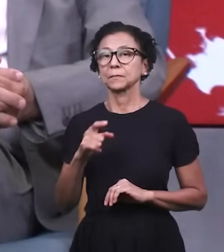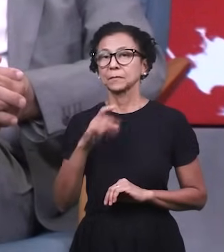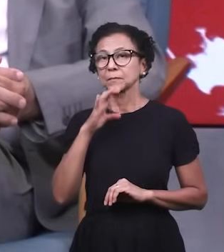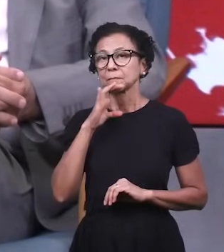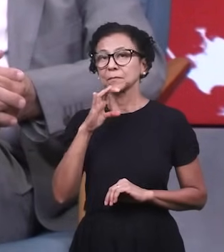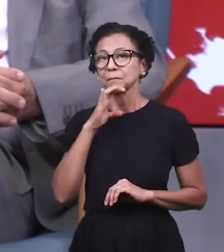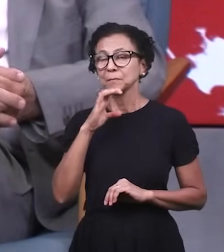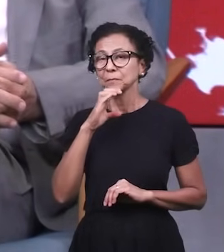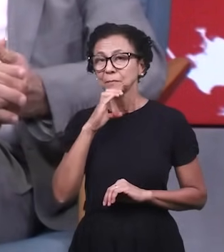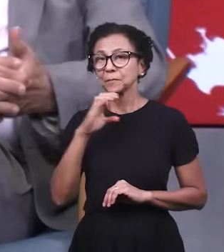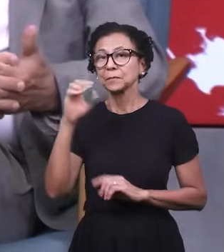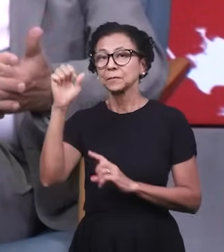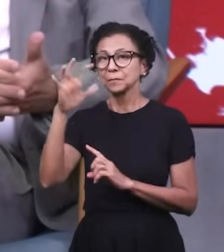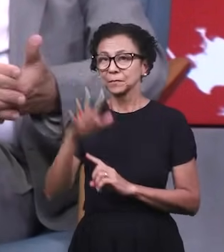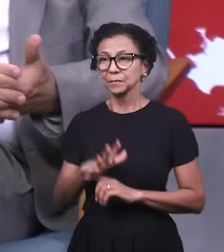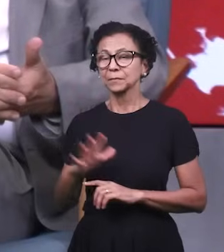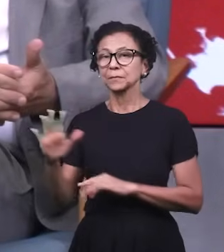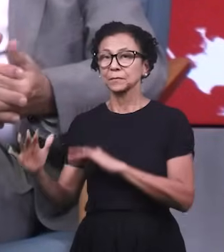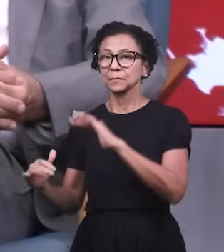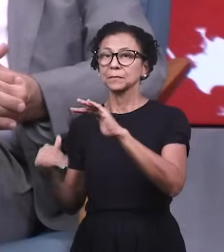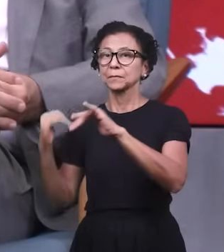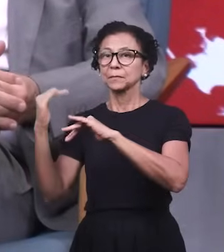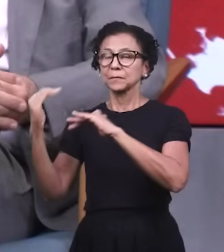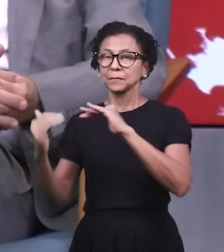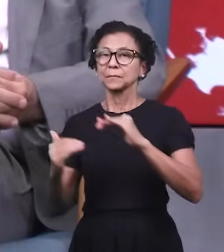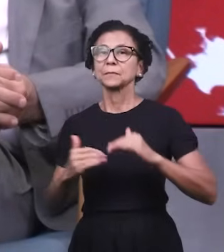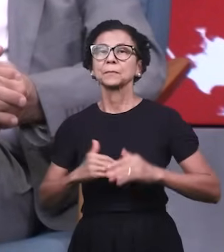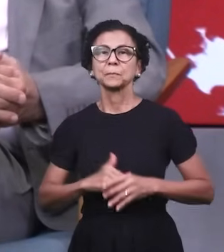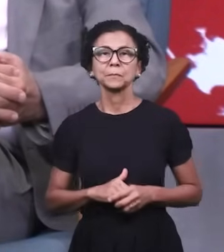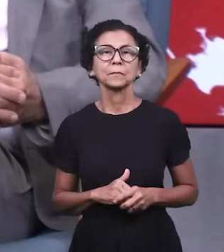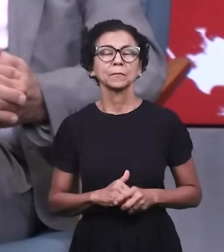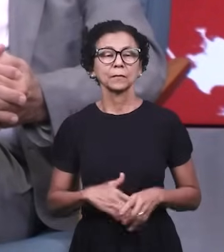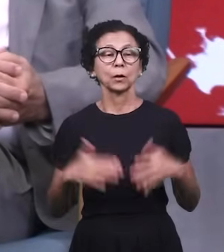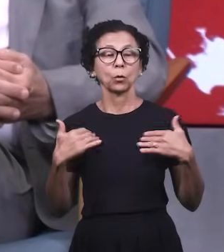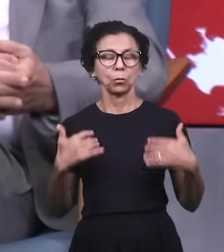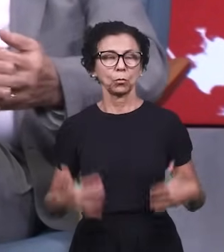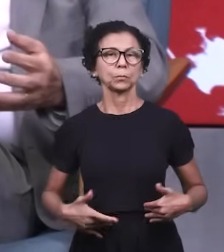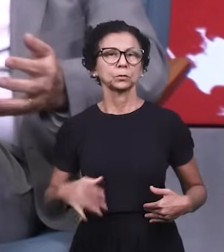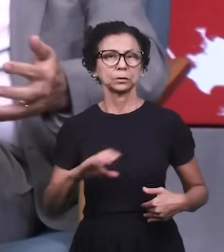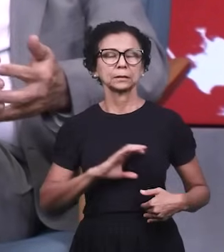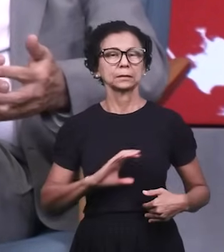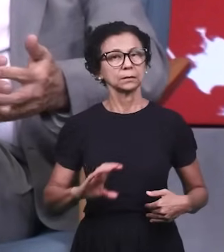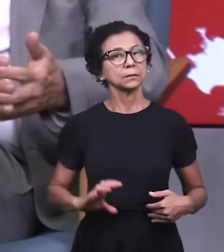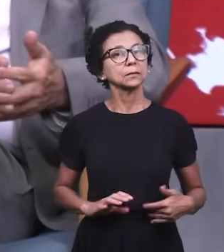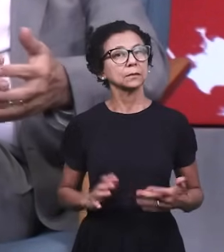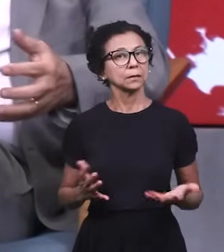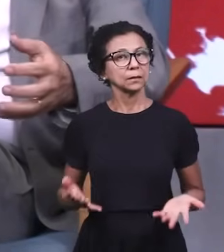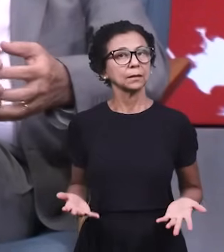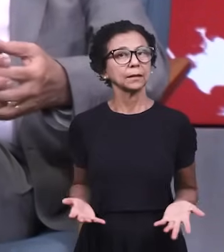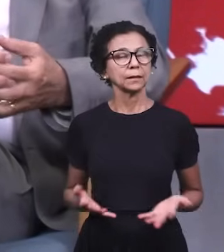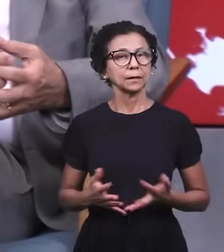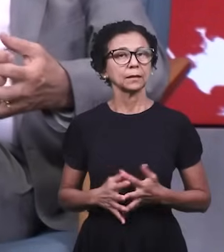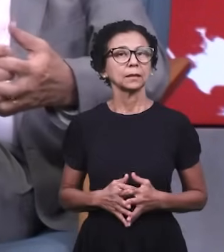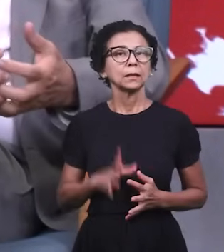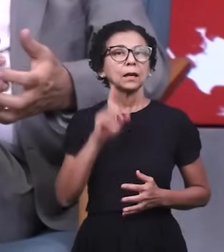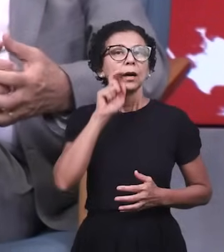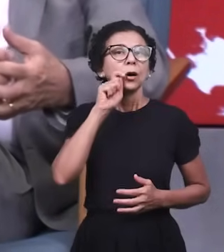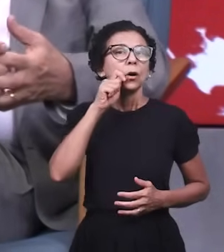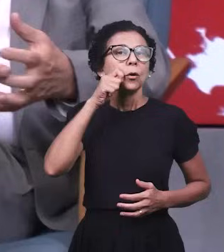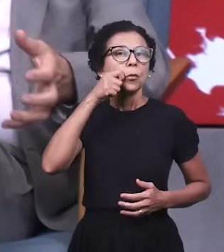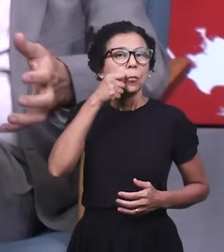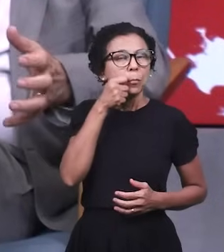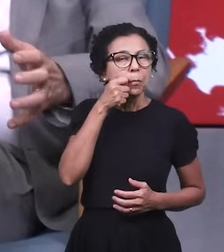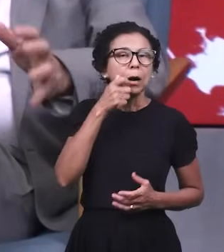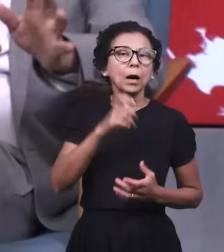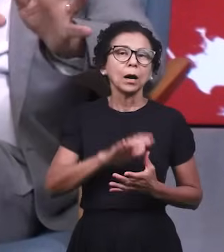conhecimento. Então, como corpo, pão, né? Ali o pão é o